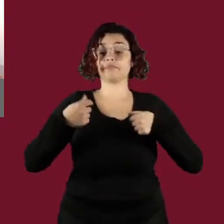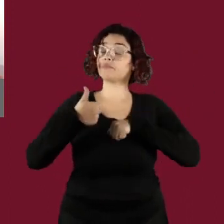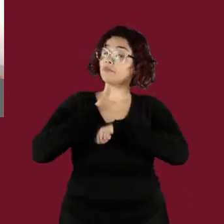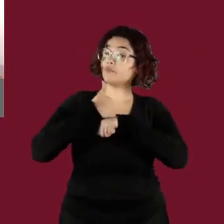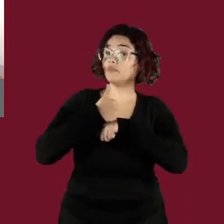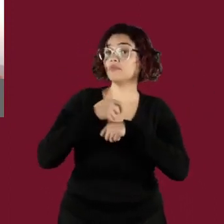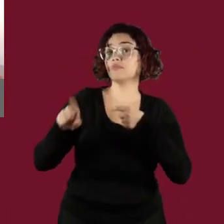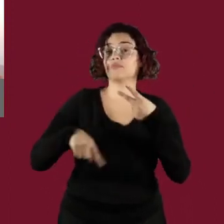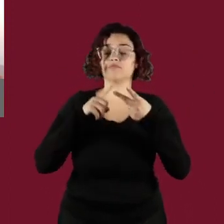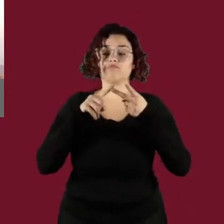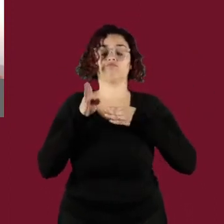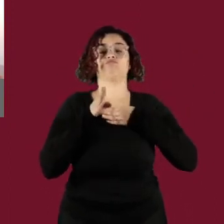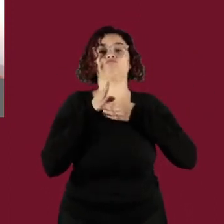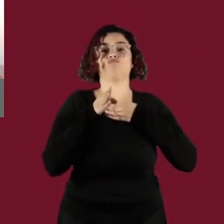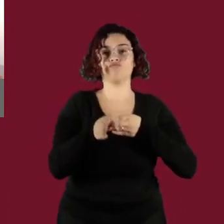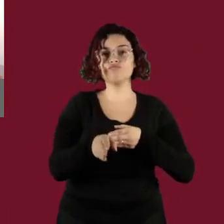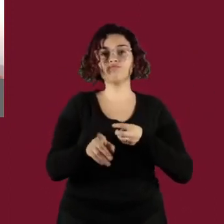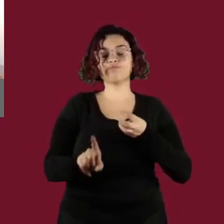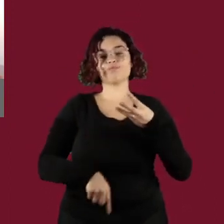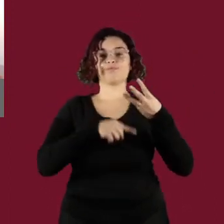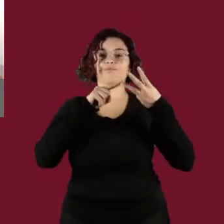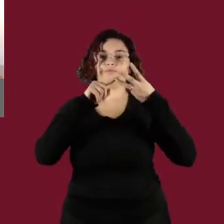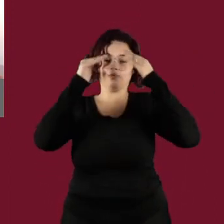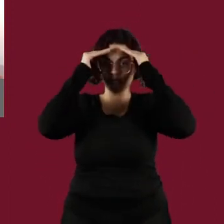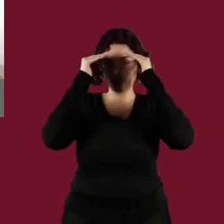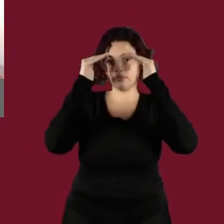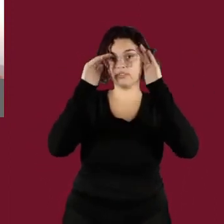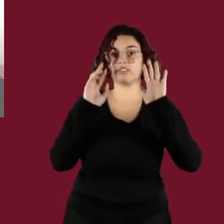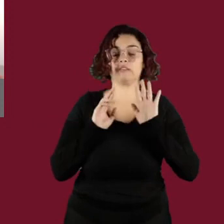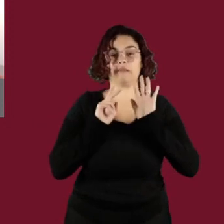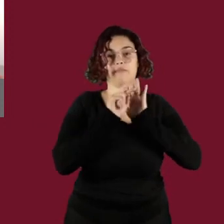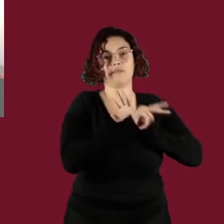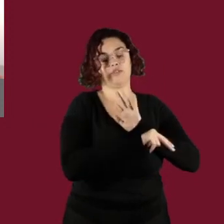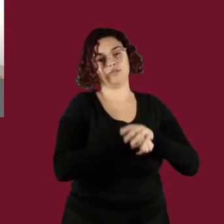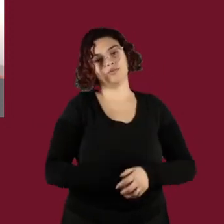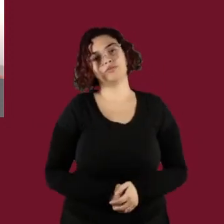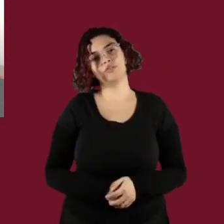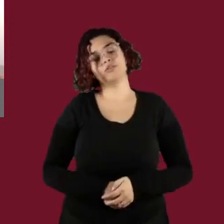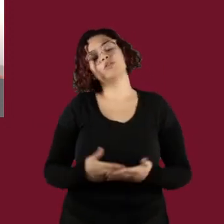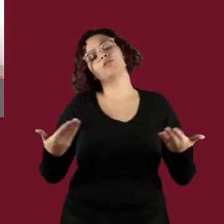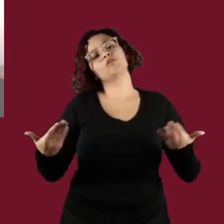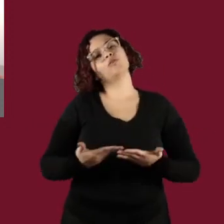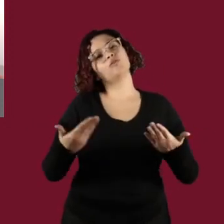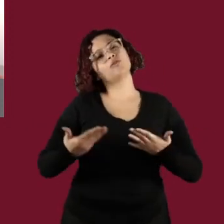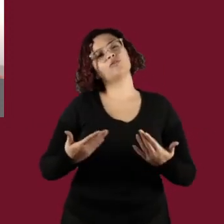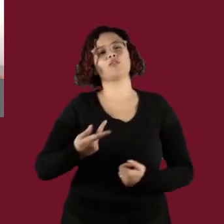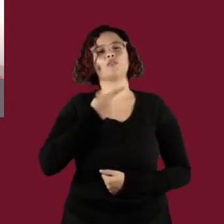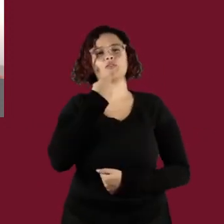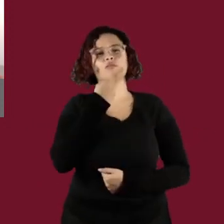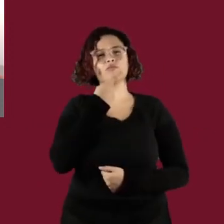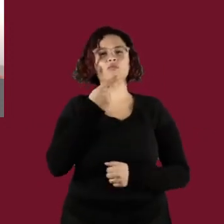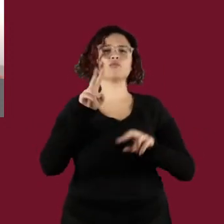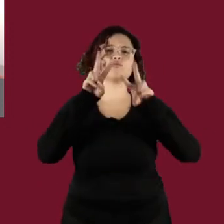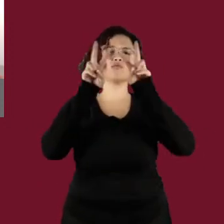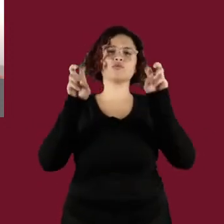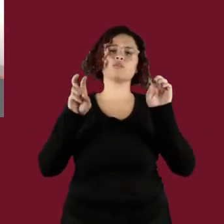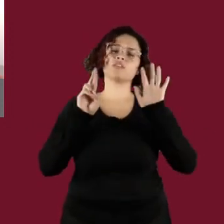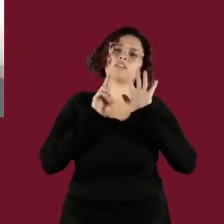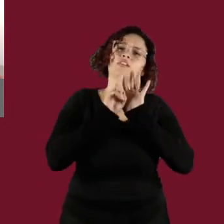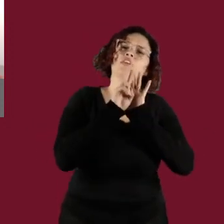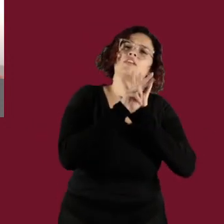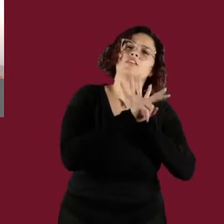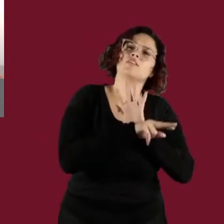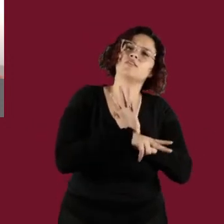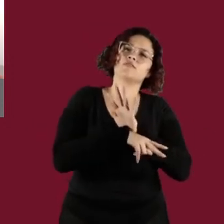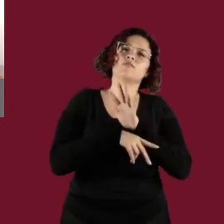ser íntegro, ele tem que respeitar a diversidade. Nós vivemos, hoje nós falamos em diversidade até com mais